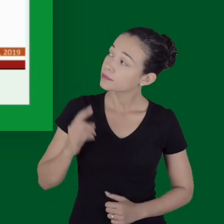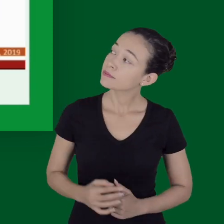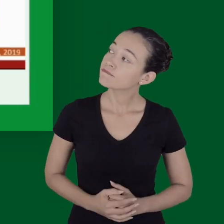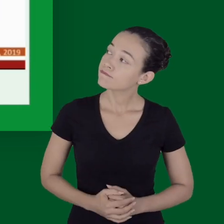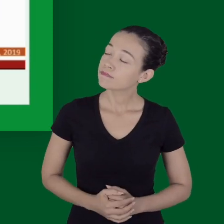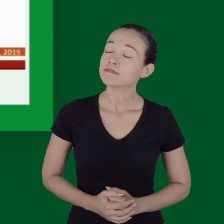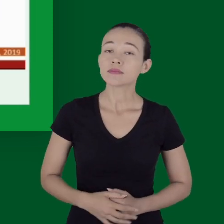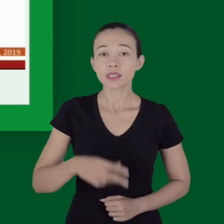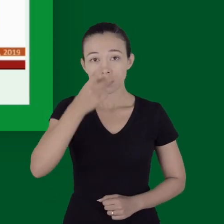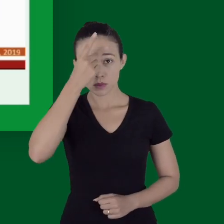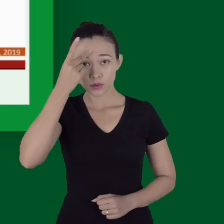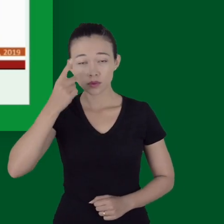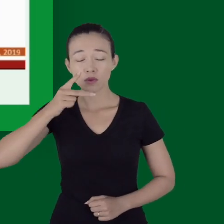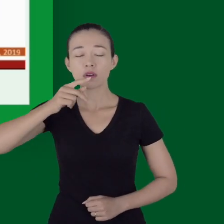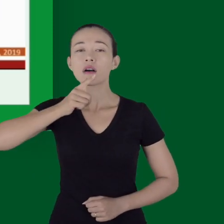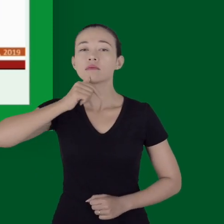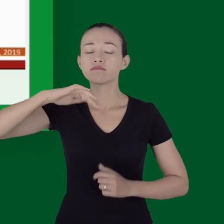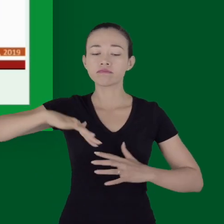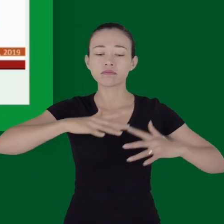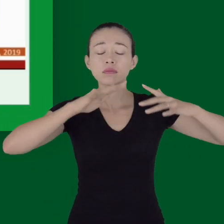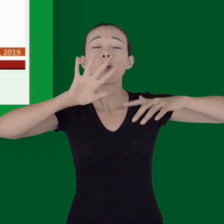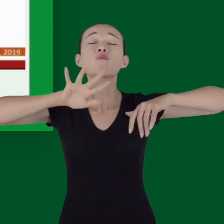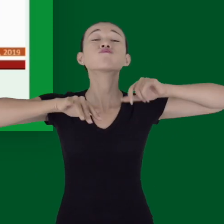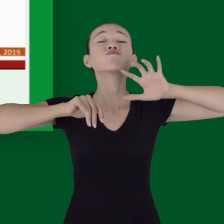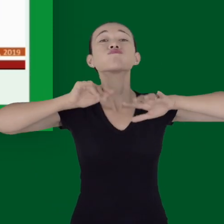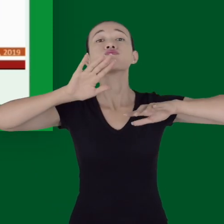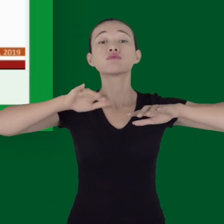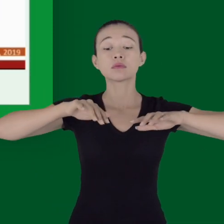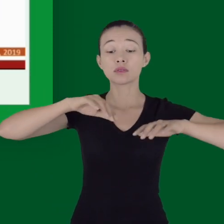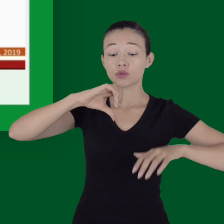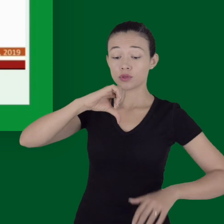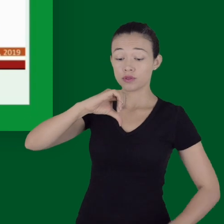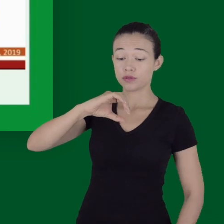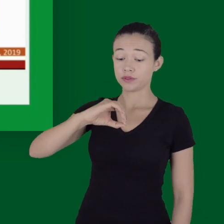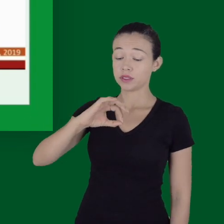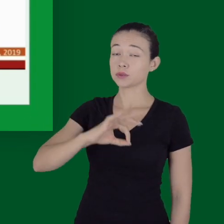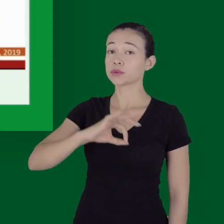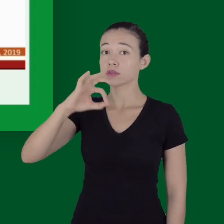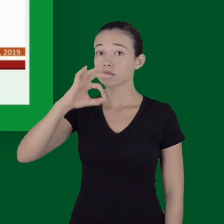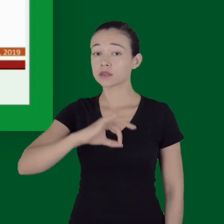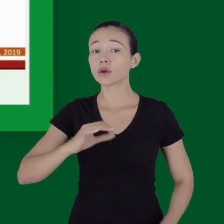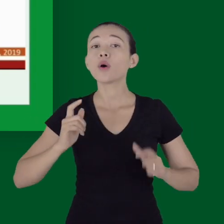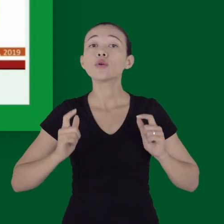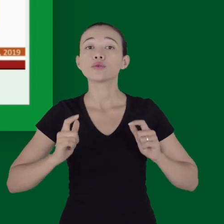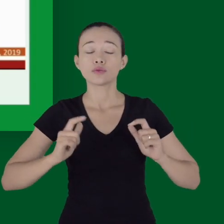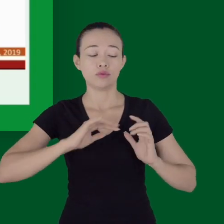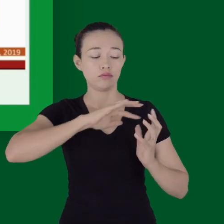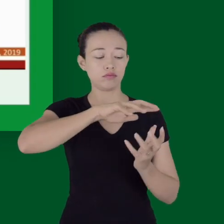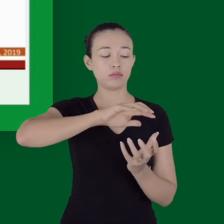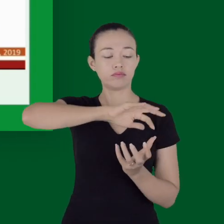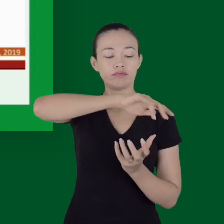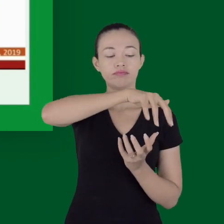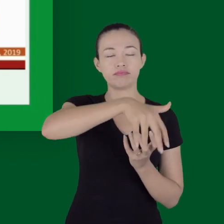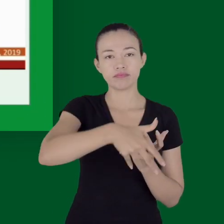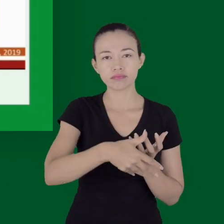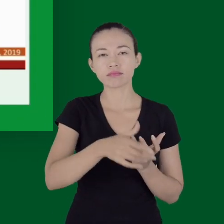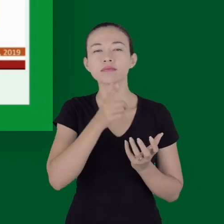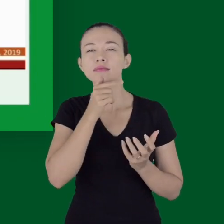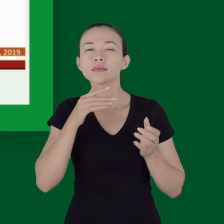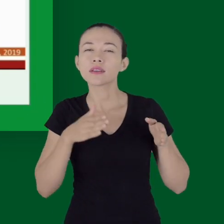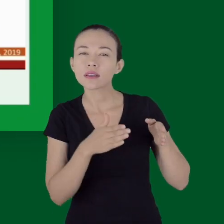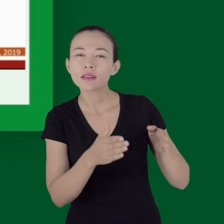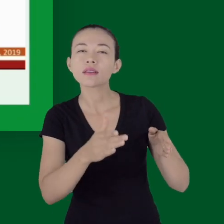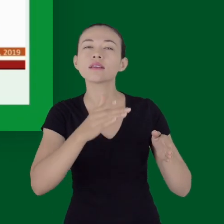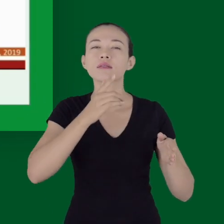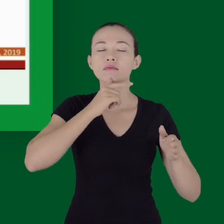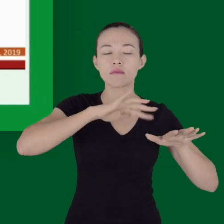A epidemiologia, né? Mostra que 90% dos afogamentos ocorrem em águas naturais, sobretudo em rios,